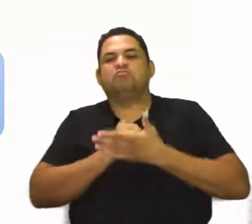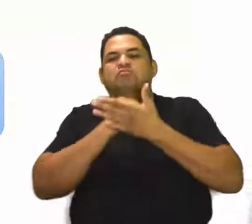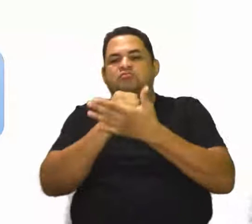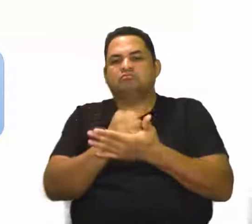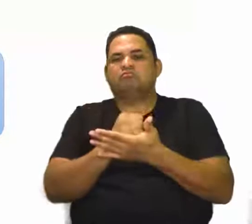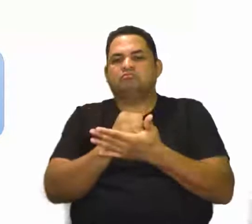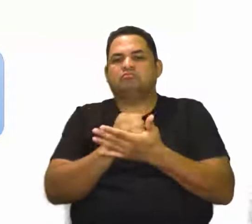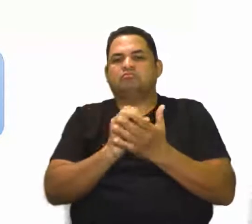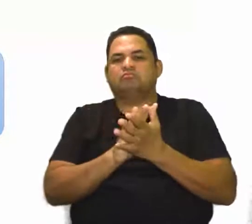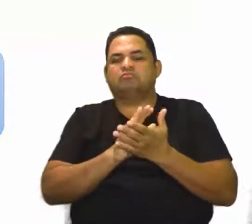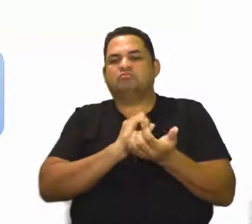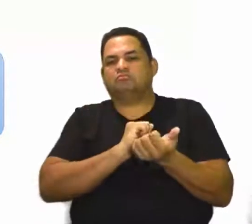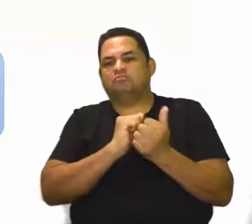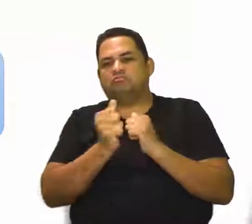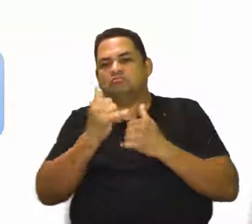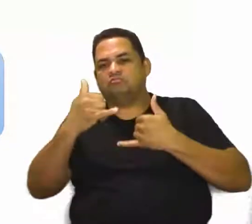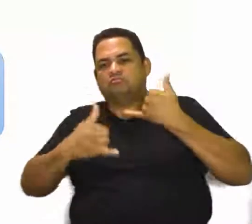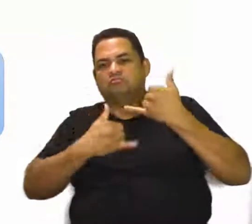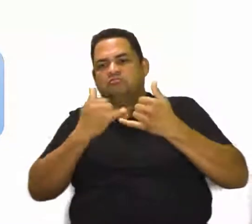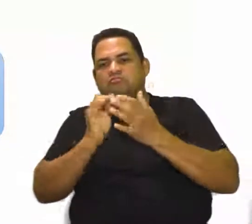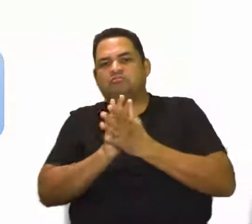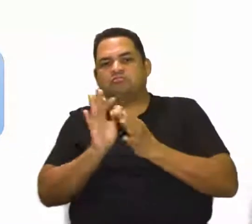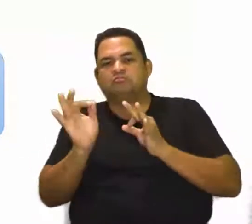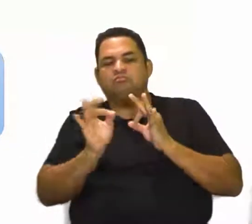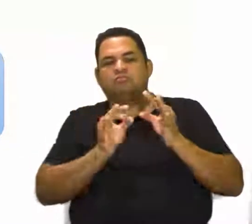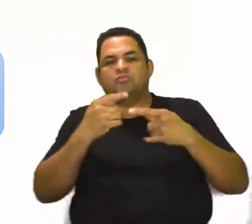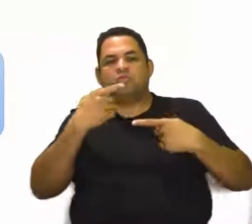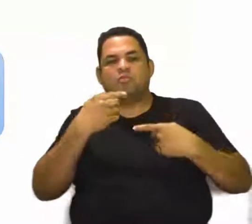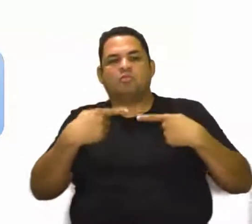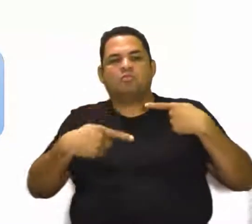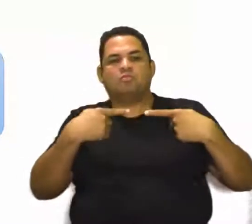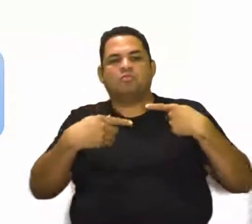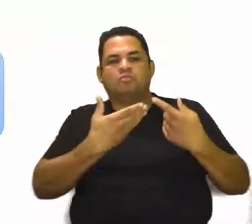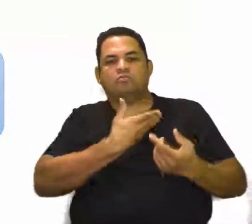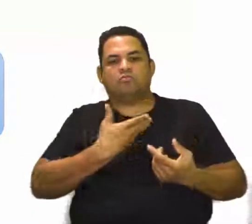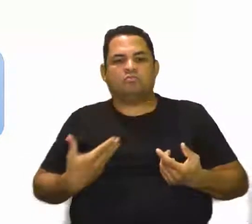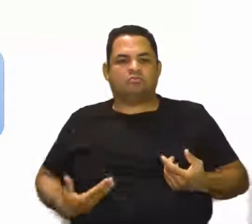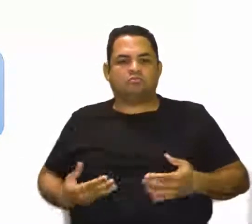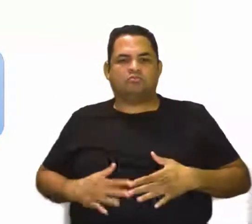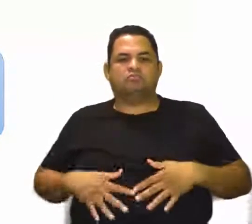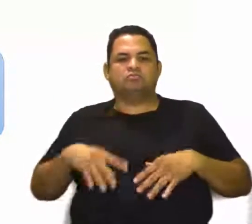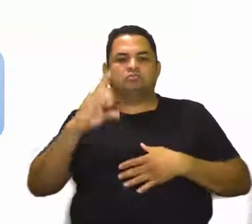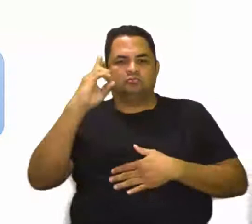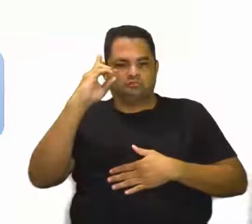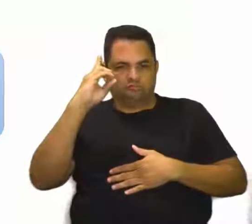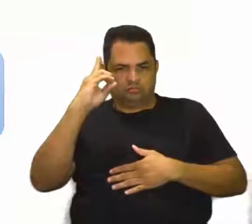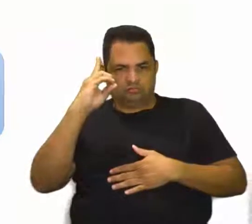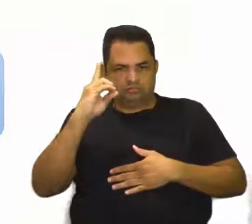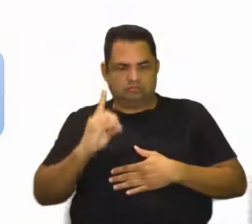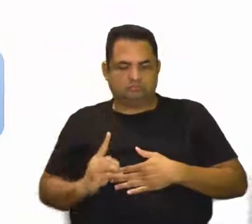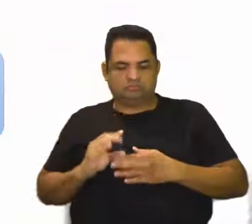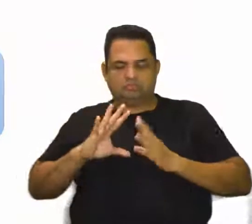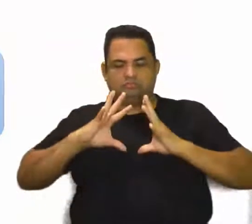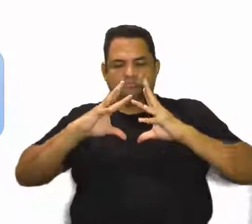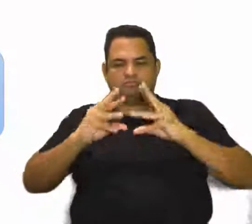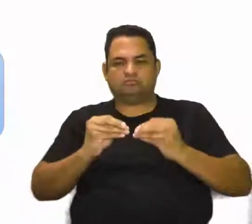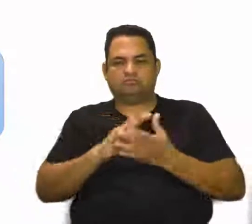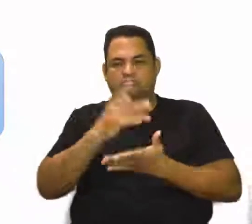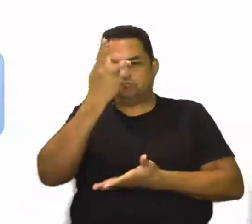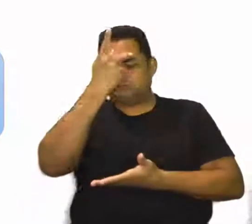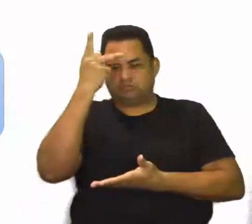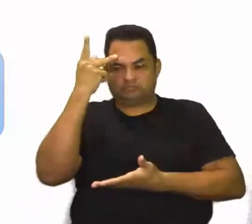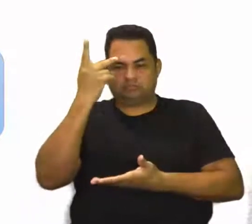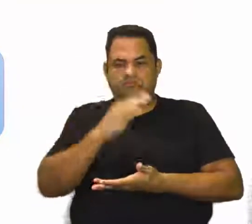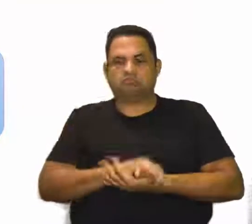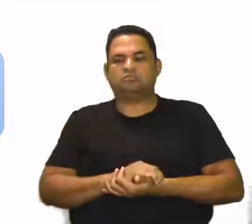e contribui para que o esporte e o lazer eles sejam tratados como políticas públicas e direito de